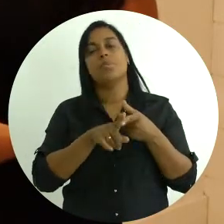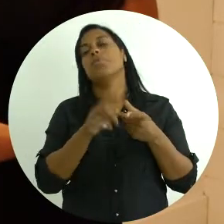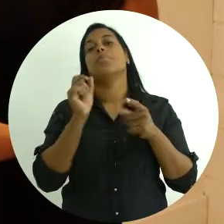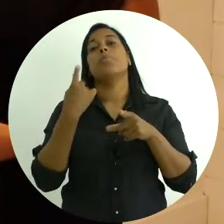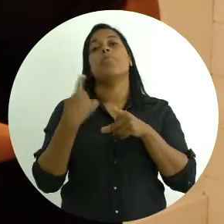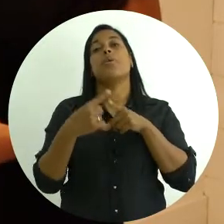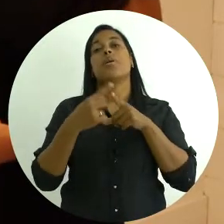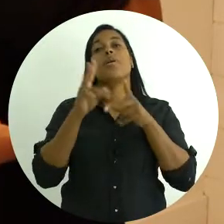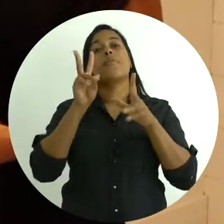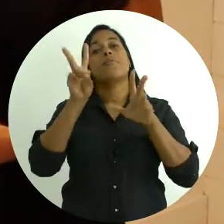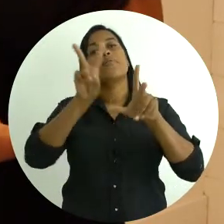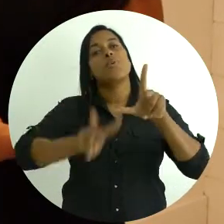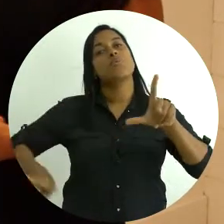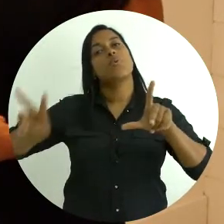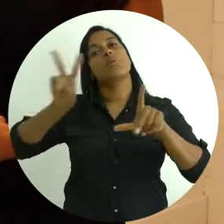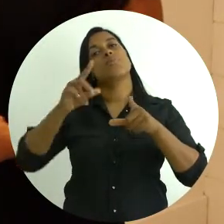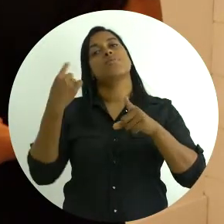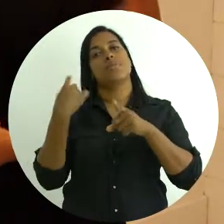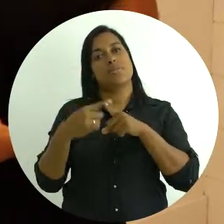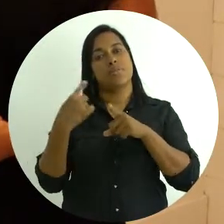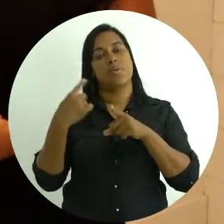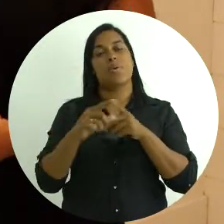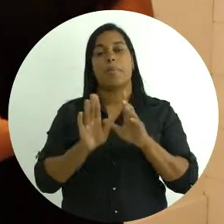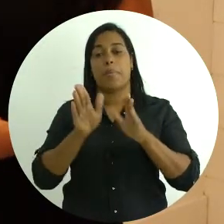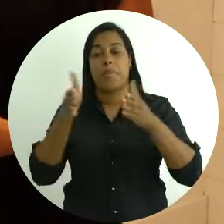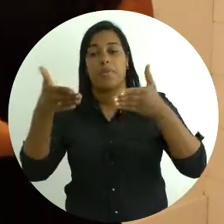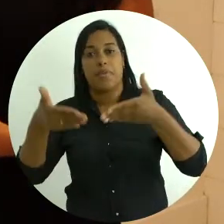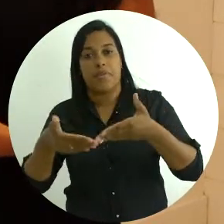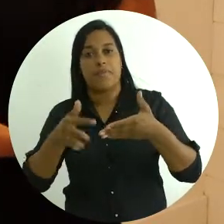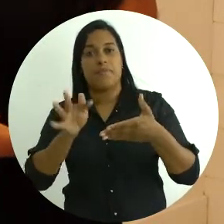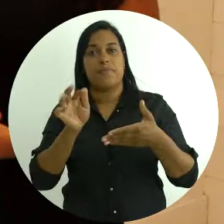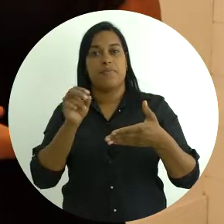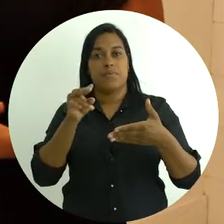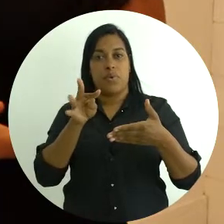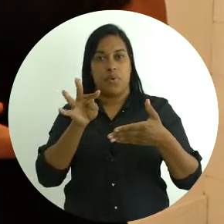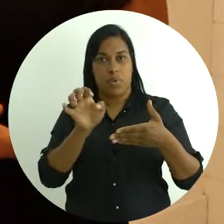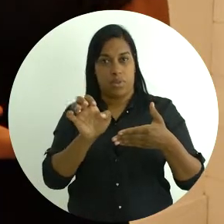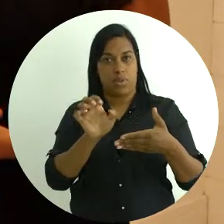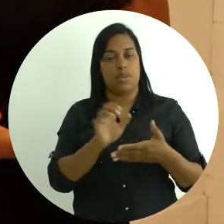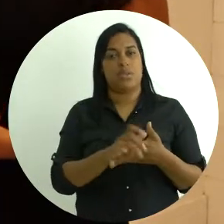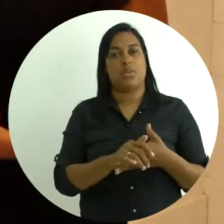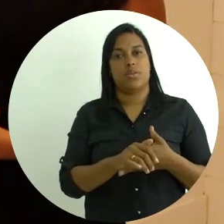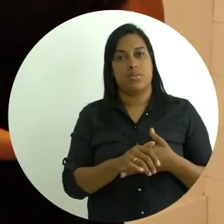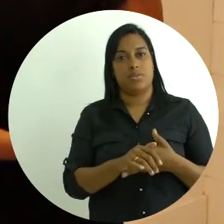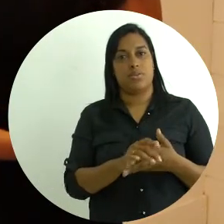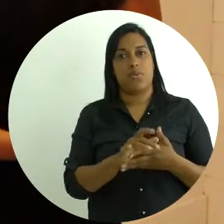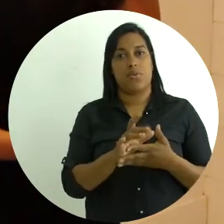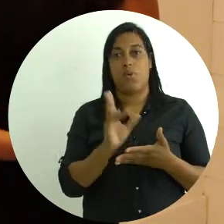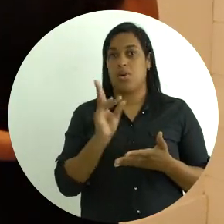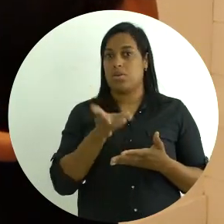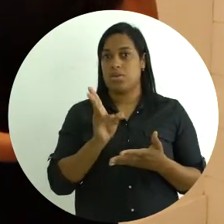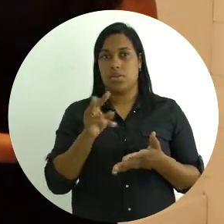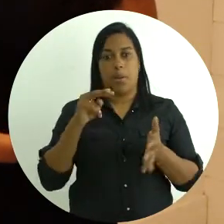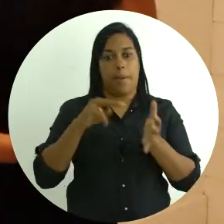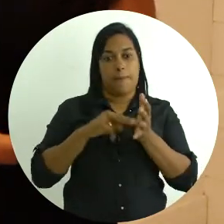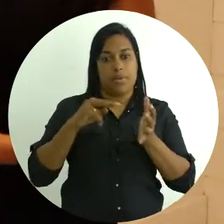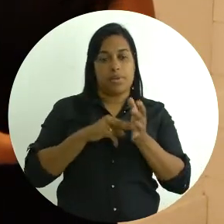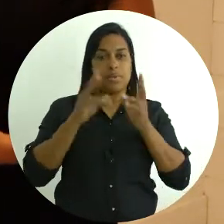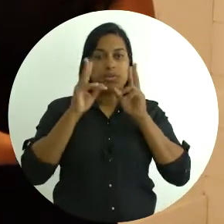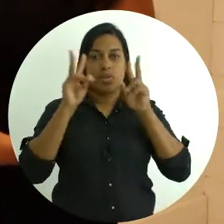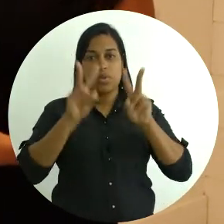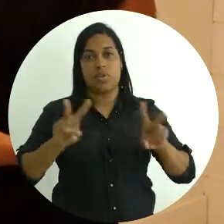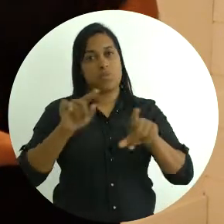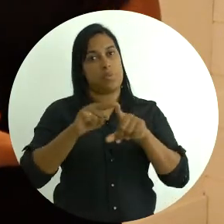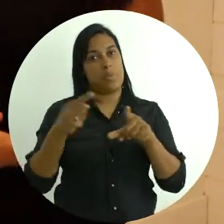a visualização que você tem quando está deitado é diretamente da fonte. É. E a gente sabe que humanos não gostam muito da presença de luz, mas enxergar a